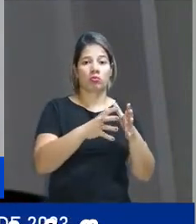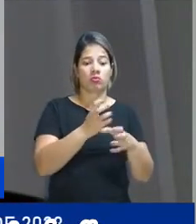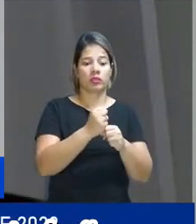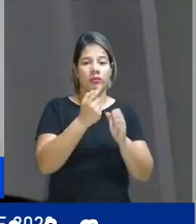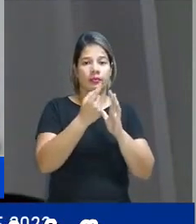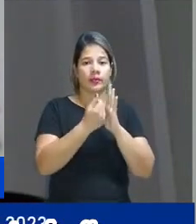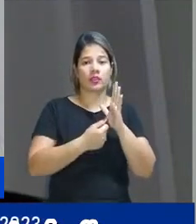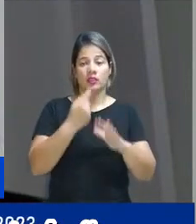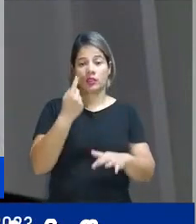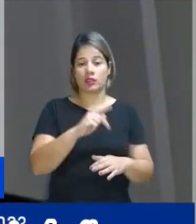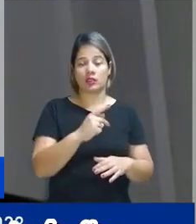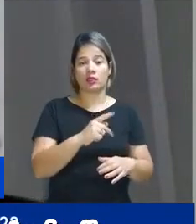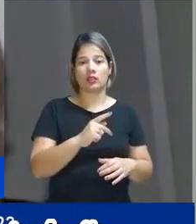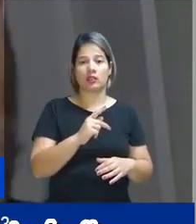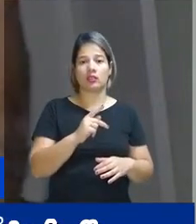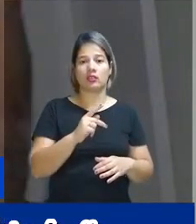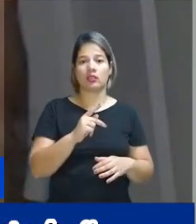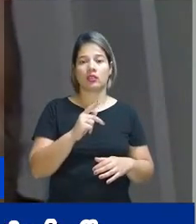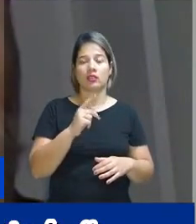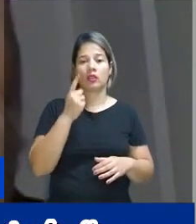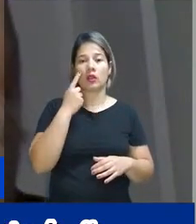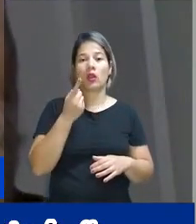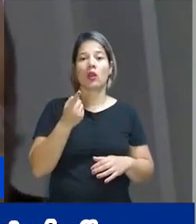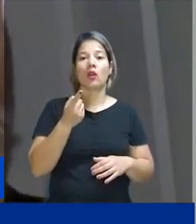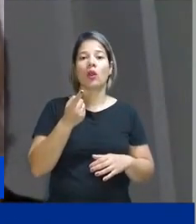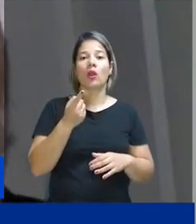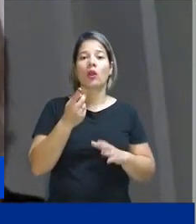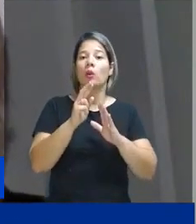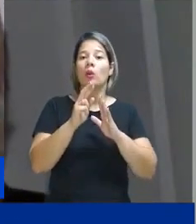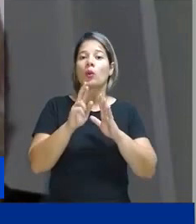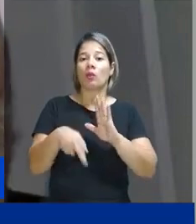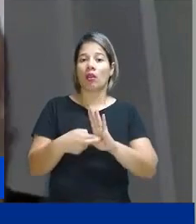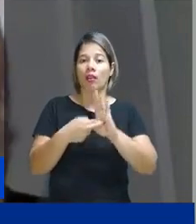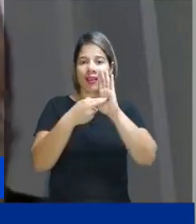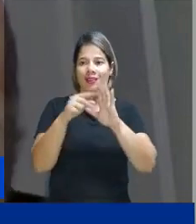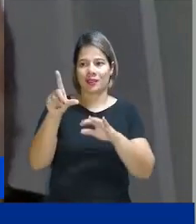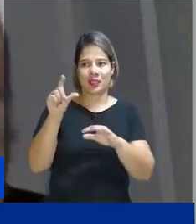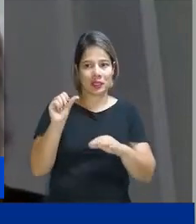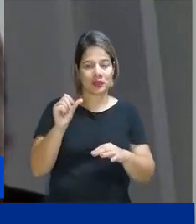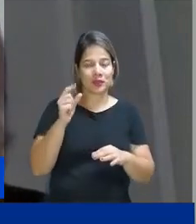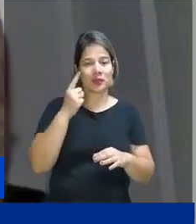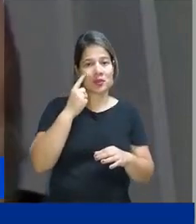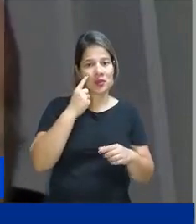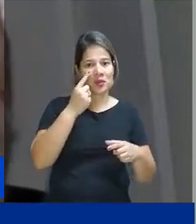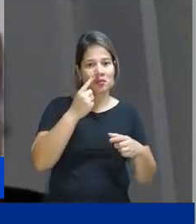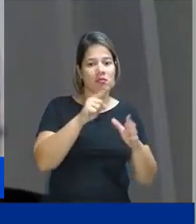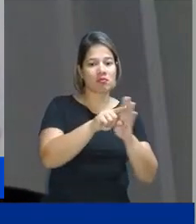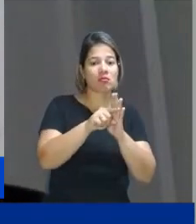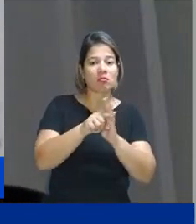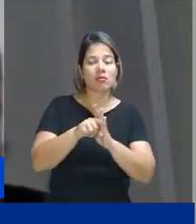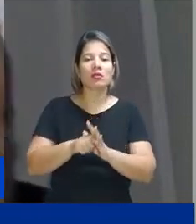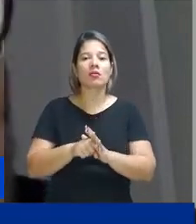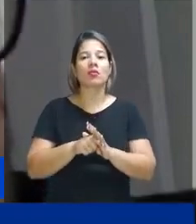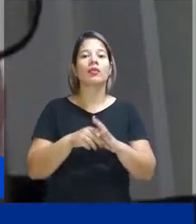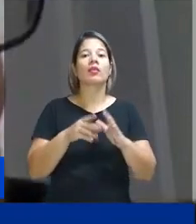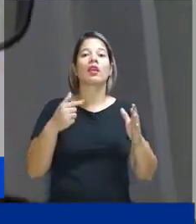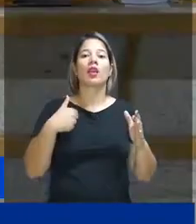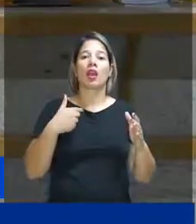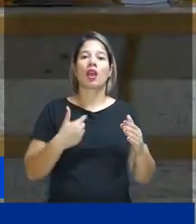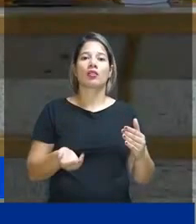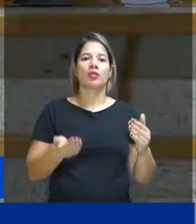para acompanhar o parecer do órgão técnico e votar pela aprovação das contas, senhor presidente. Assim como